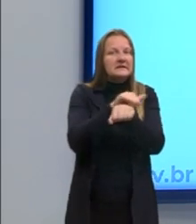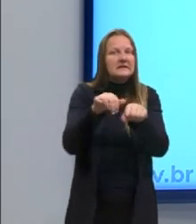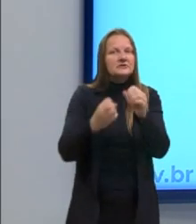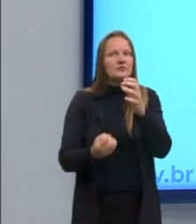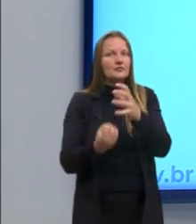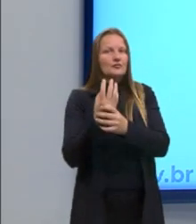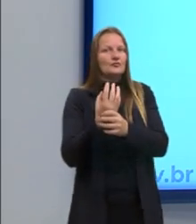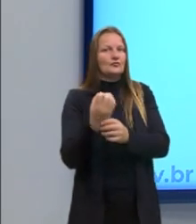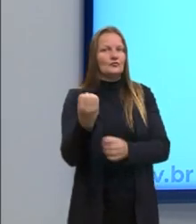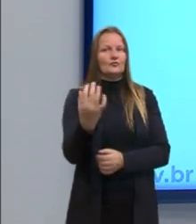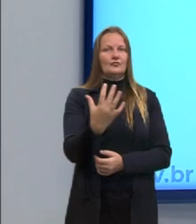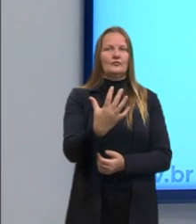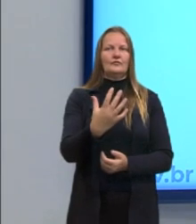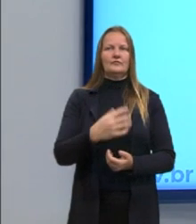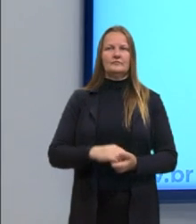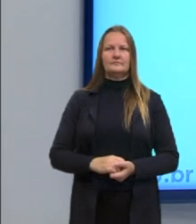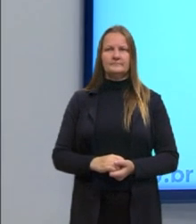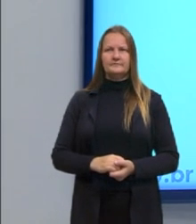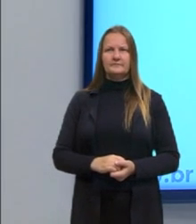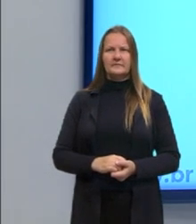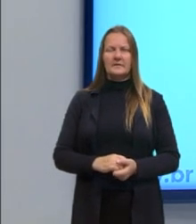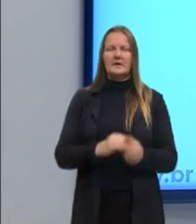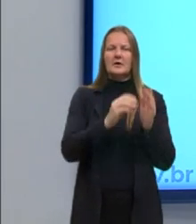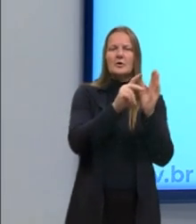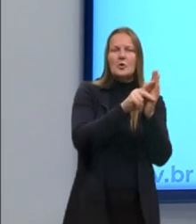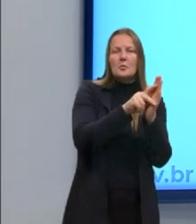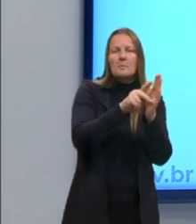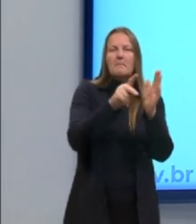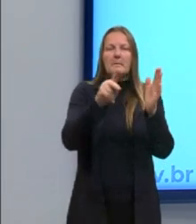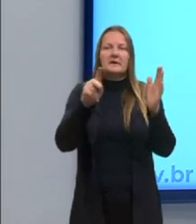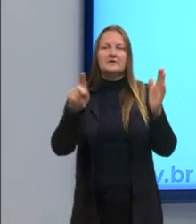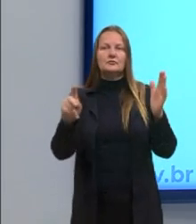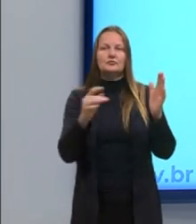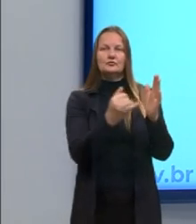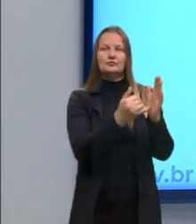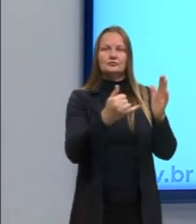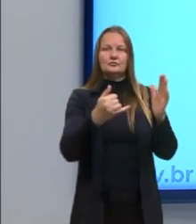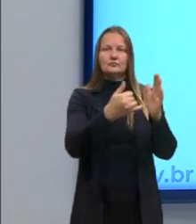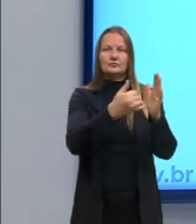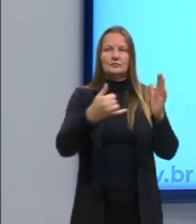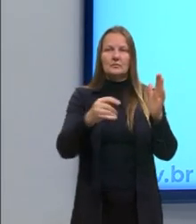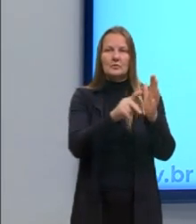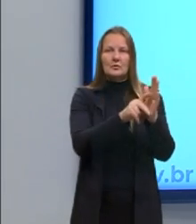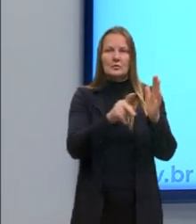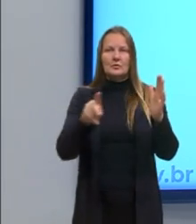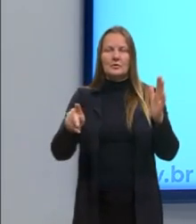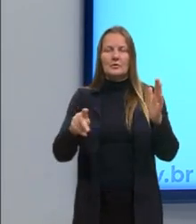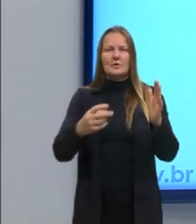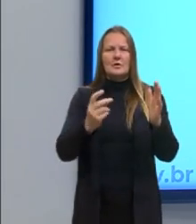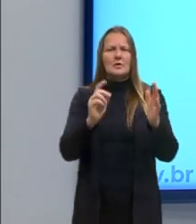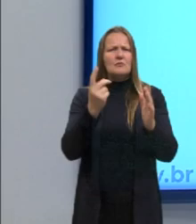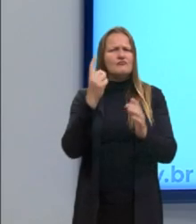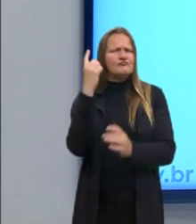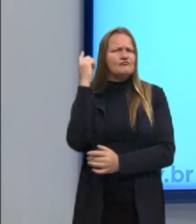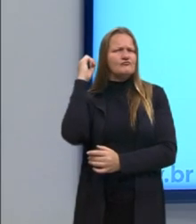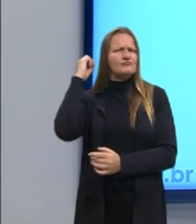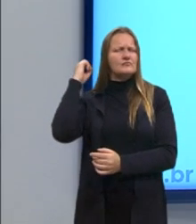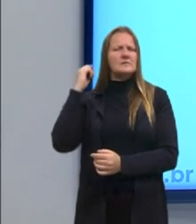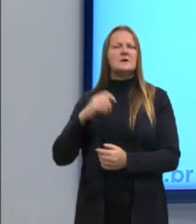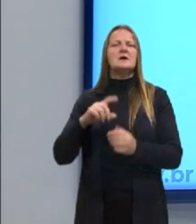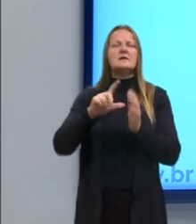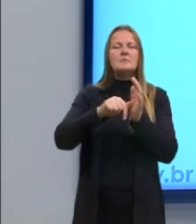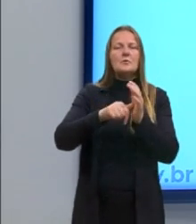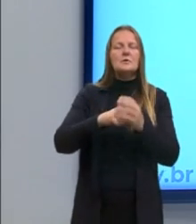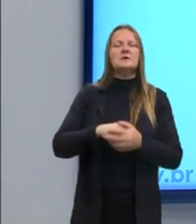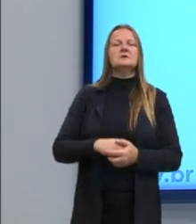da modernidade mais ou menos um pouquinho sobre a linha do tempo né mas nós temos aí né a pré-história tem a Mesopotâmia